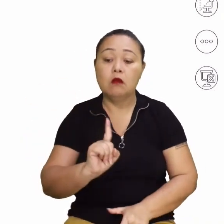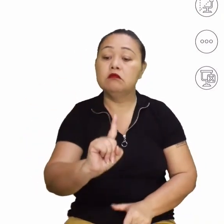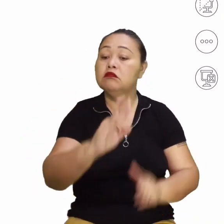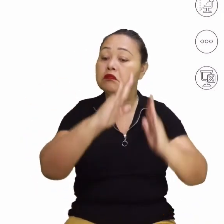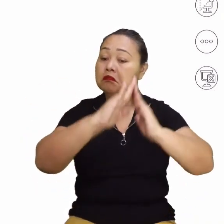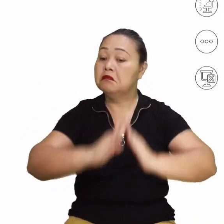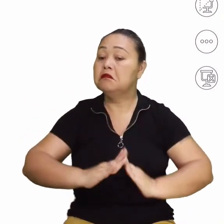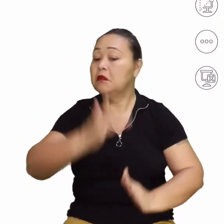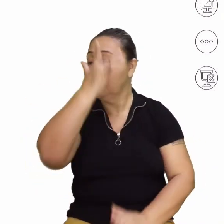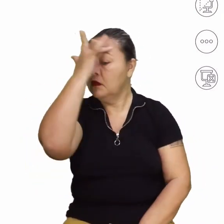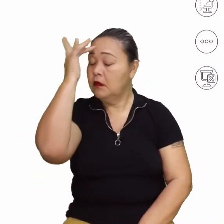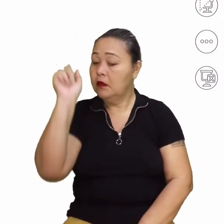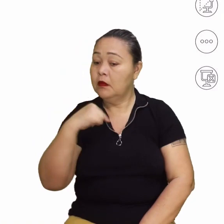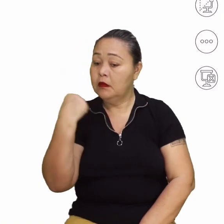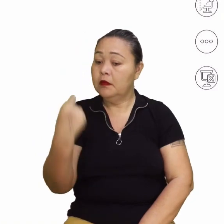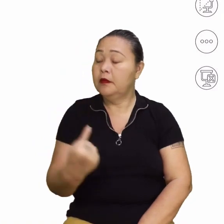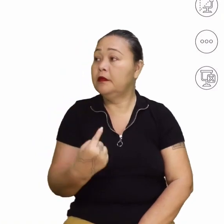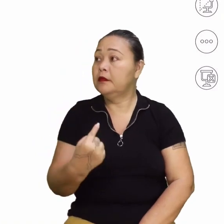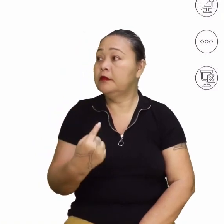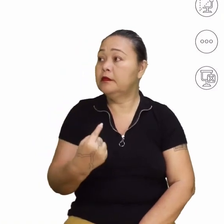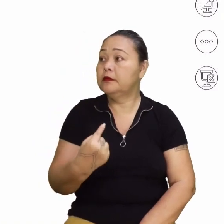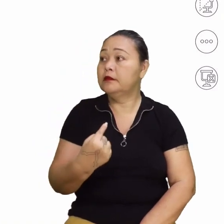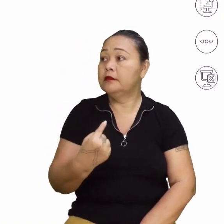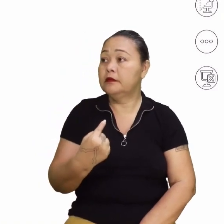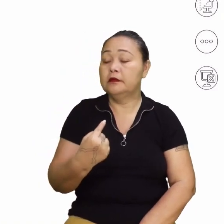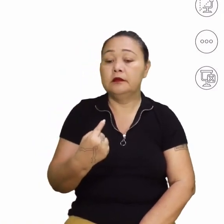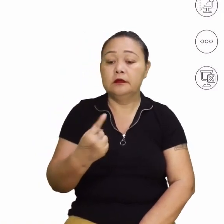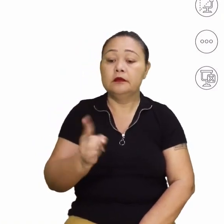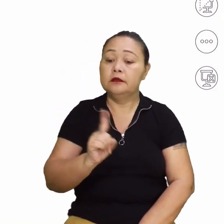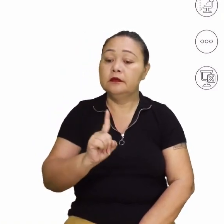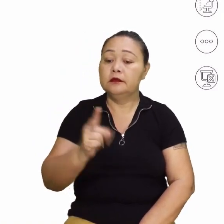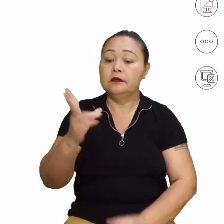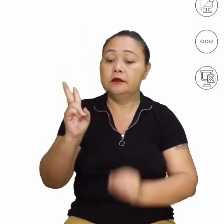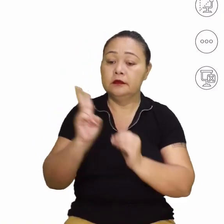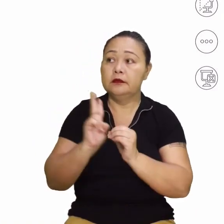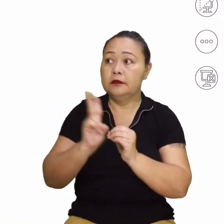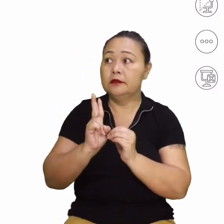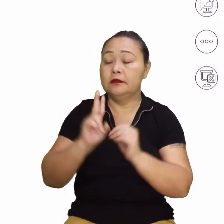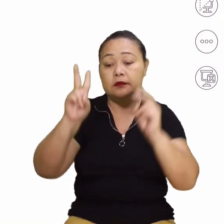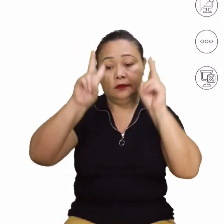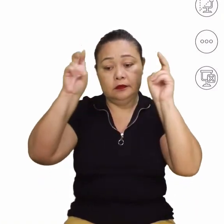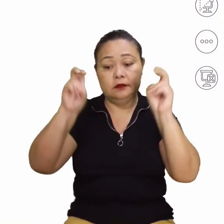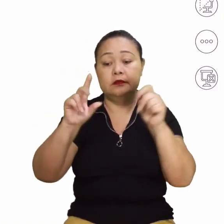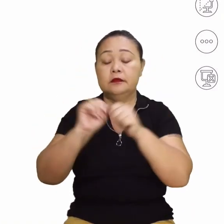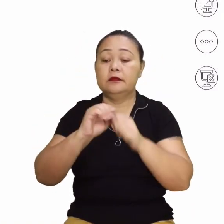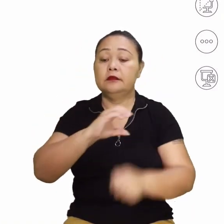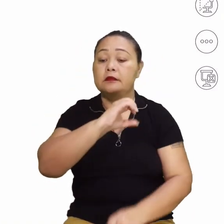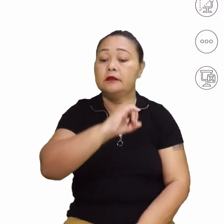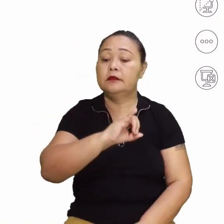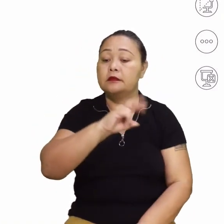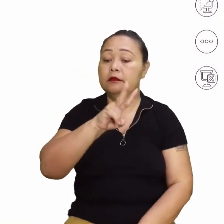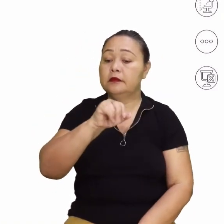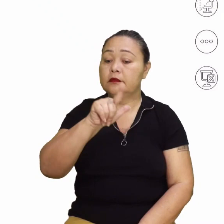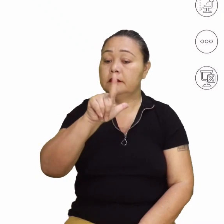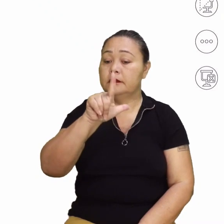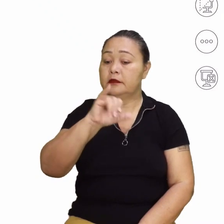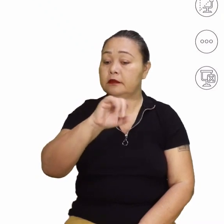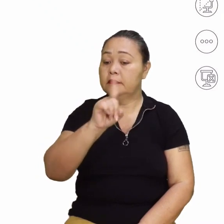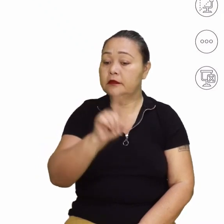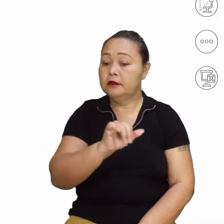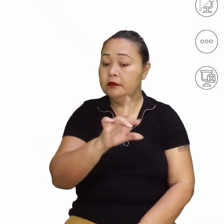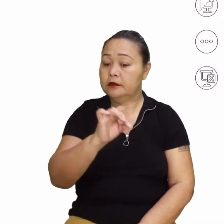por nós entre as coisas não indígenas né e entre "entre" civilizados